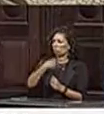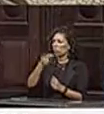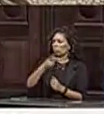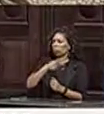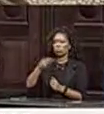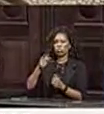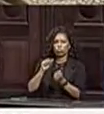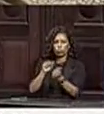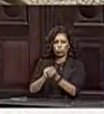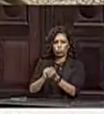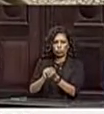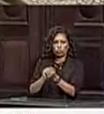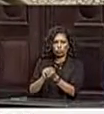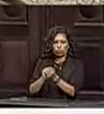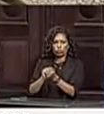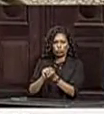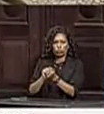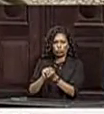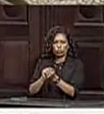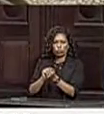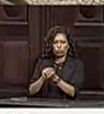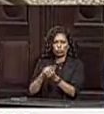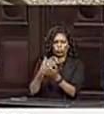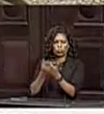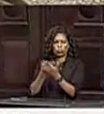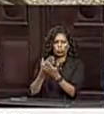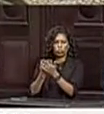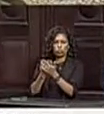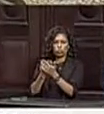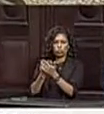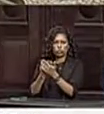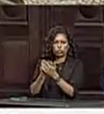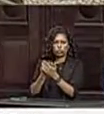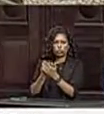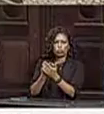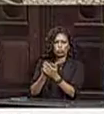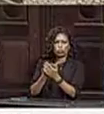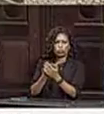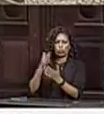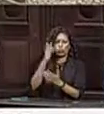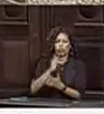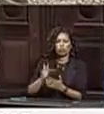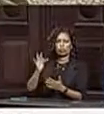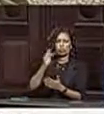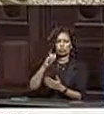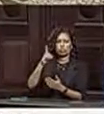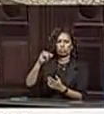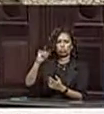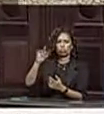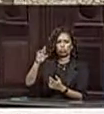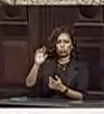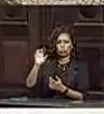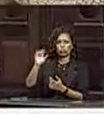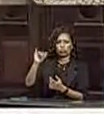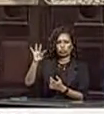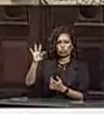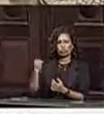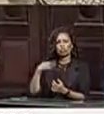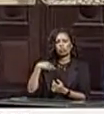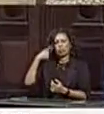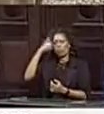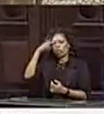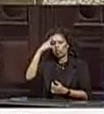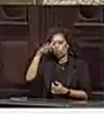num Congresso Nacional de Direito em Fortaleza. E eu me lembro